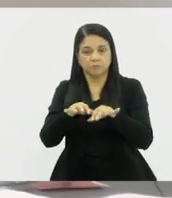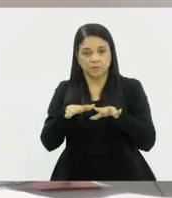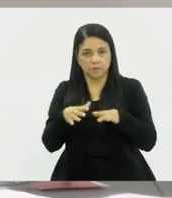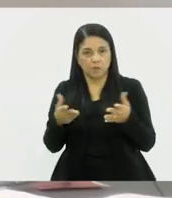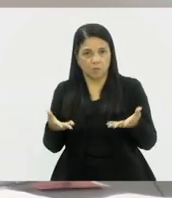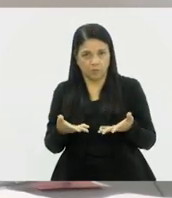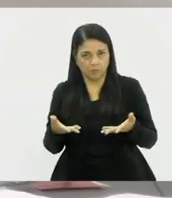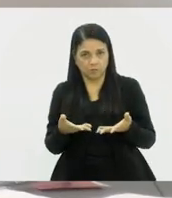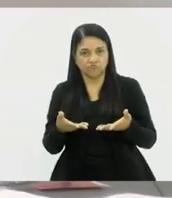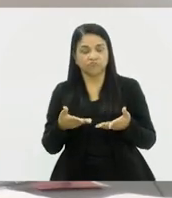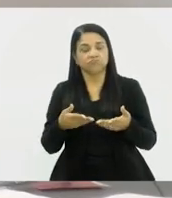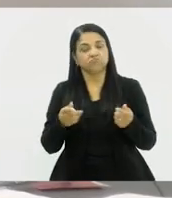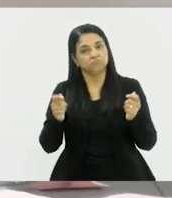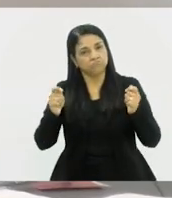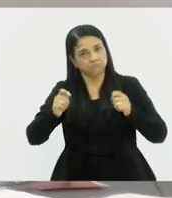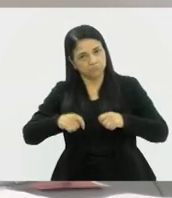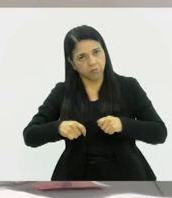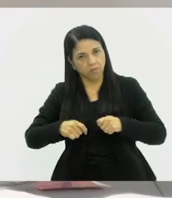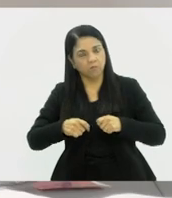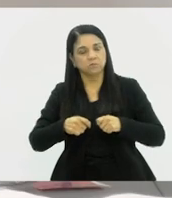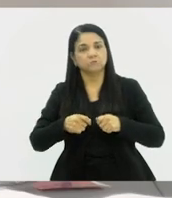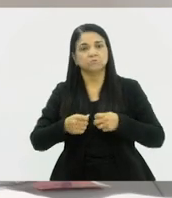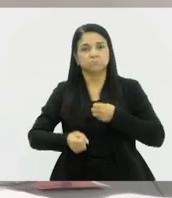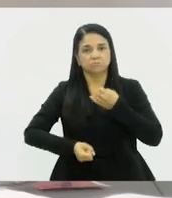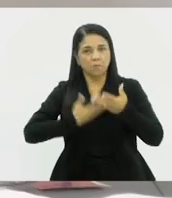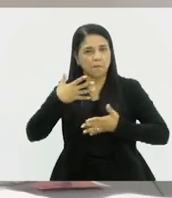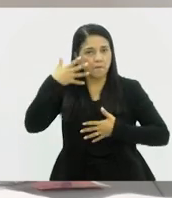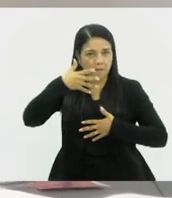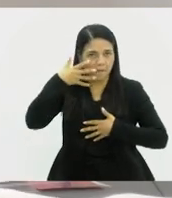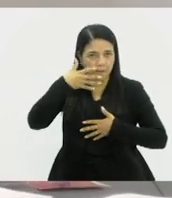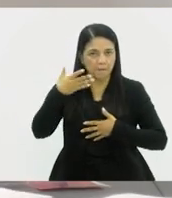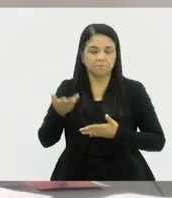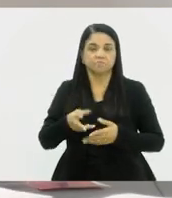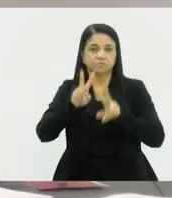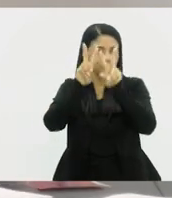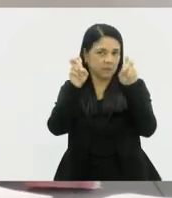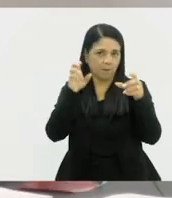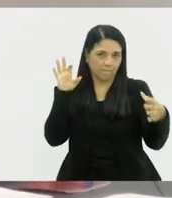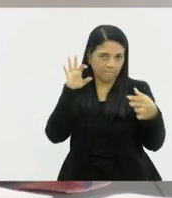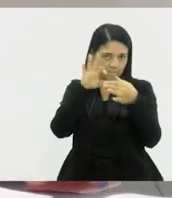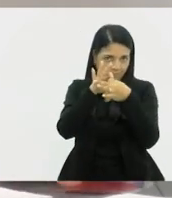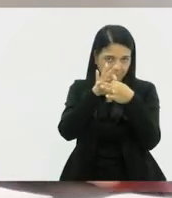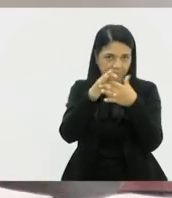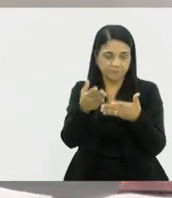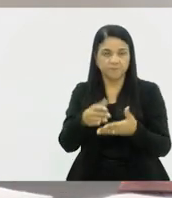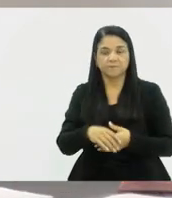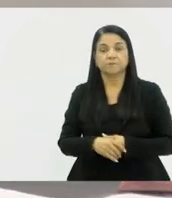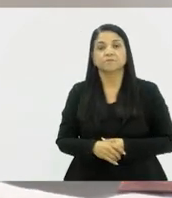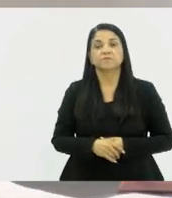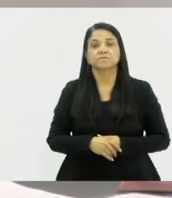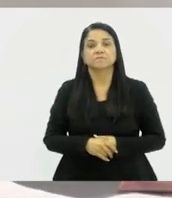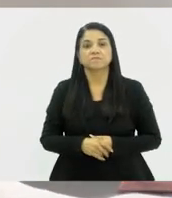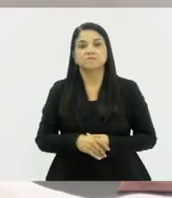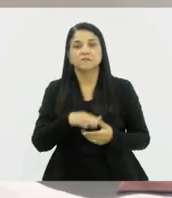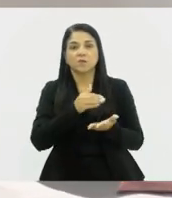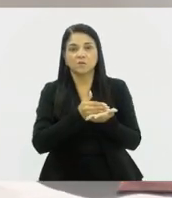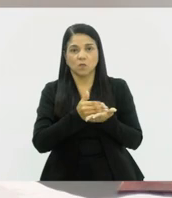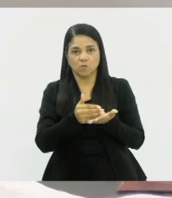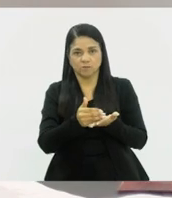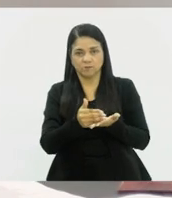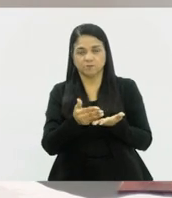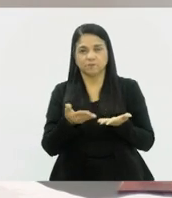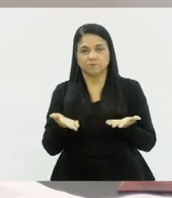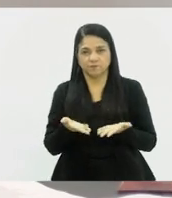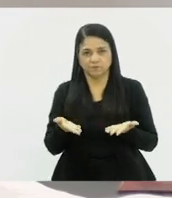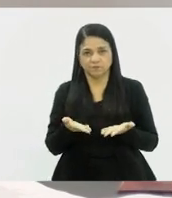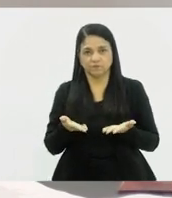e que poderão se manifestar eh sobre esse assunto muito bem então vamos começar